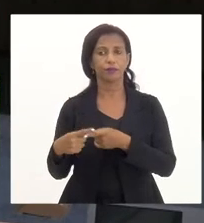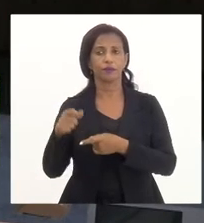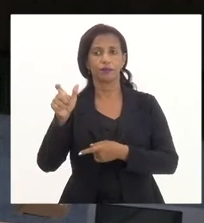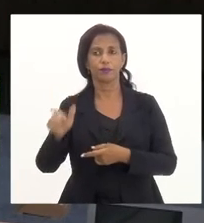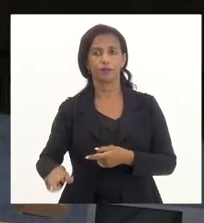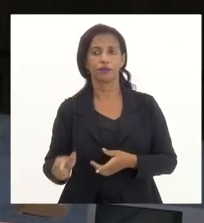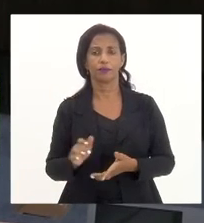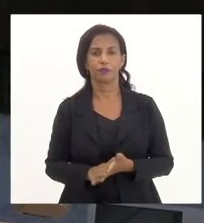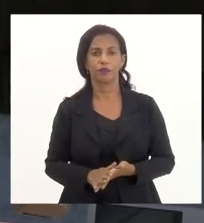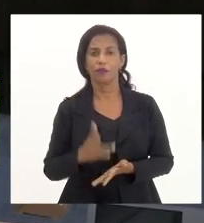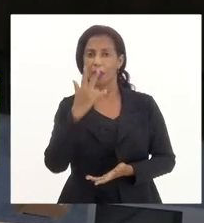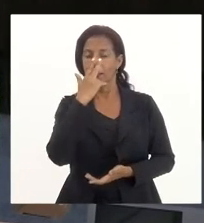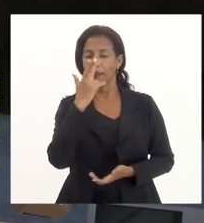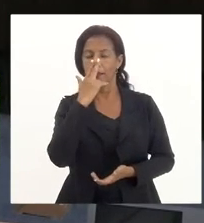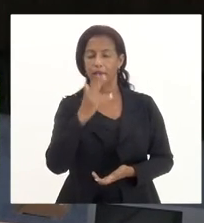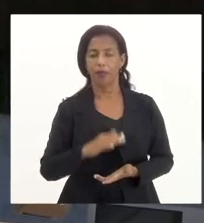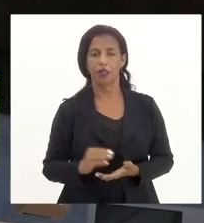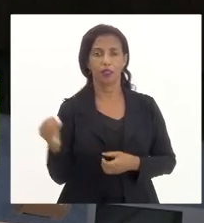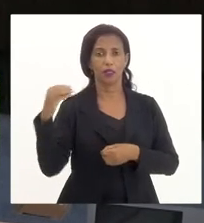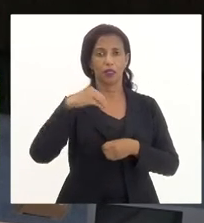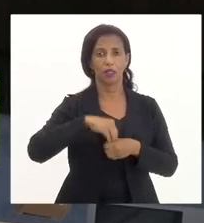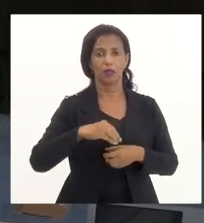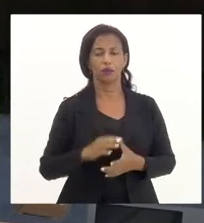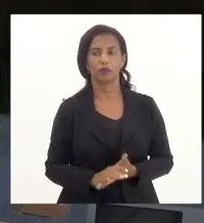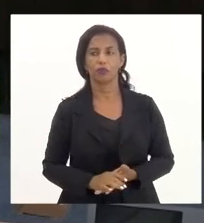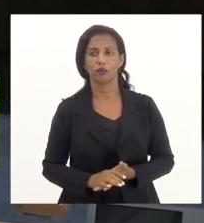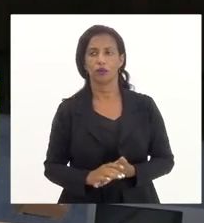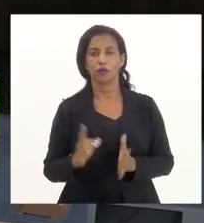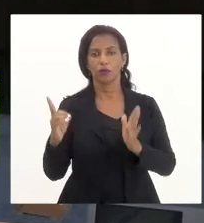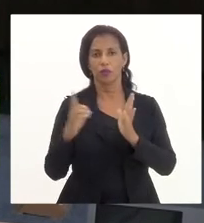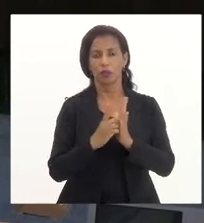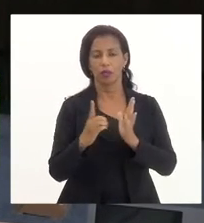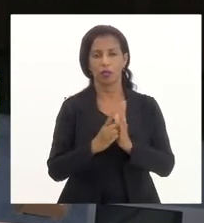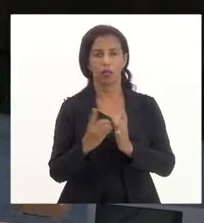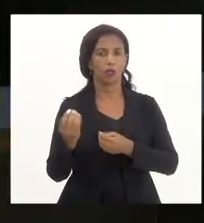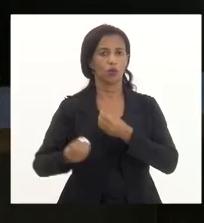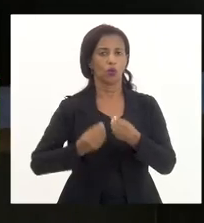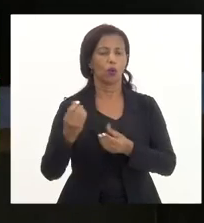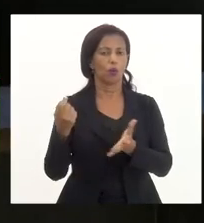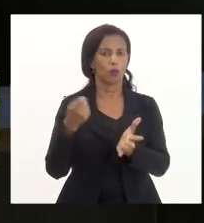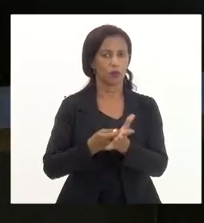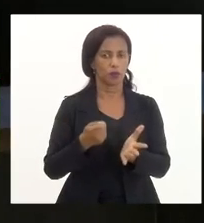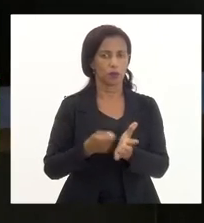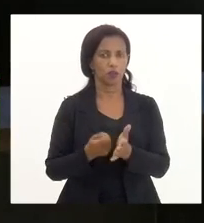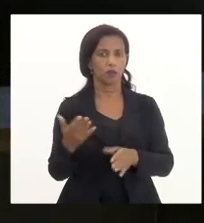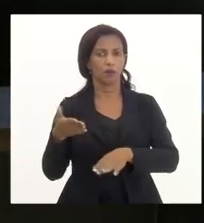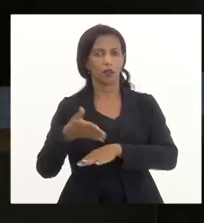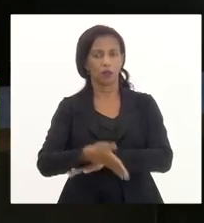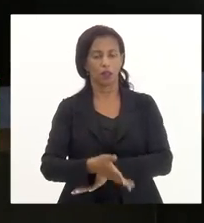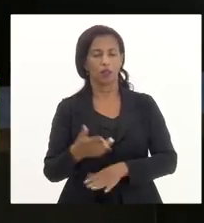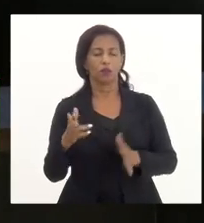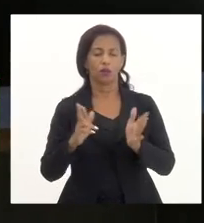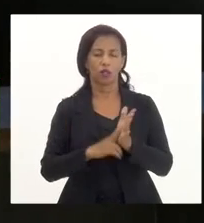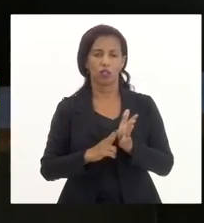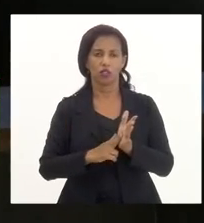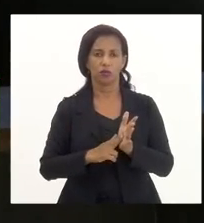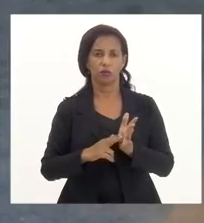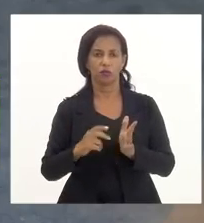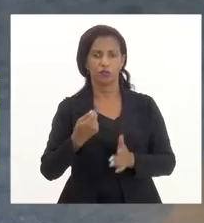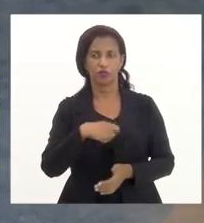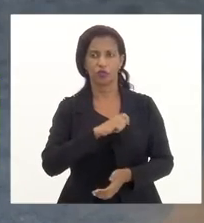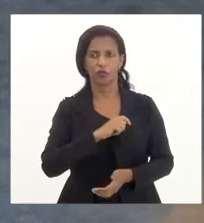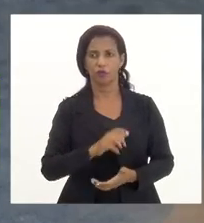ela é aparece dentro do Decreto como uma exigência para entrada no regime de recuperação fiscal